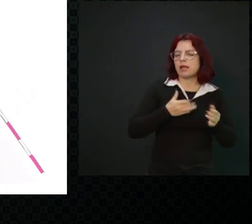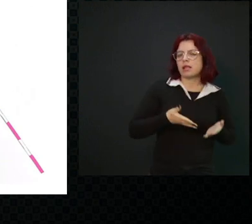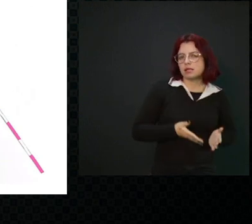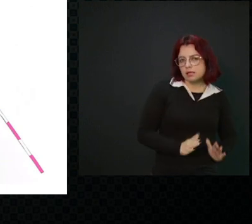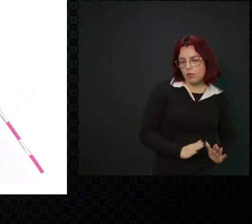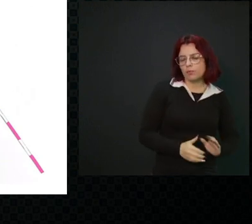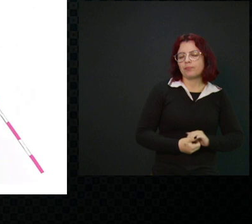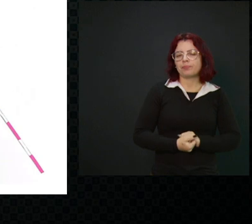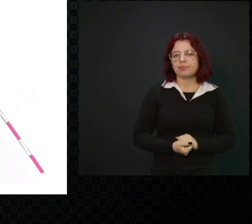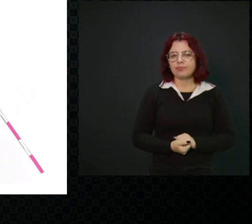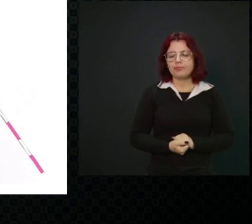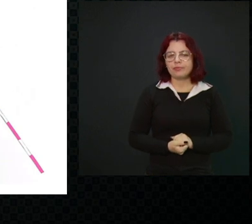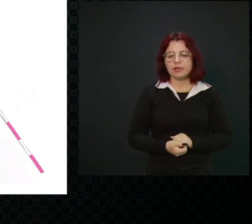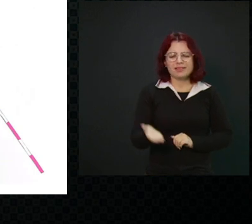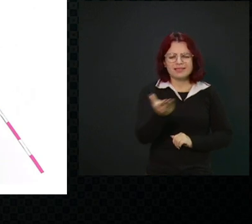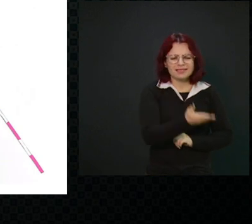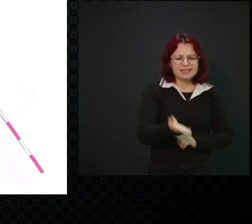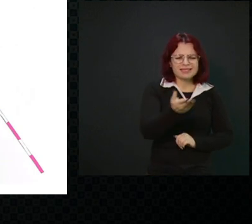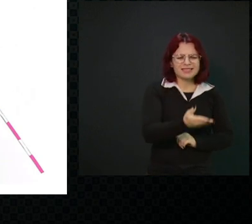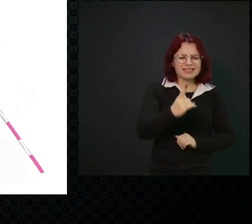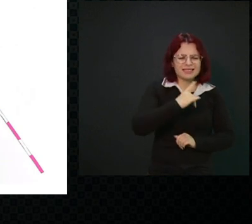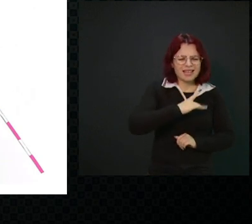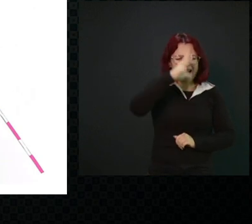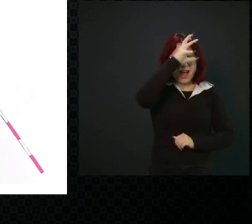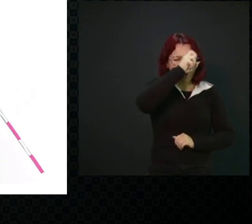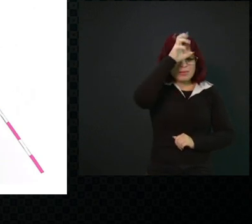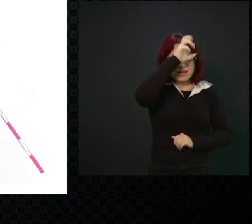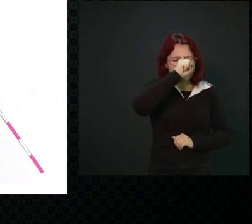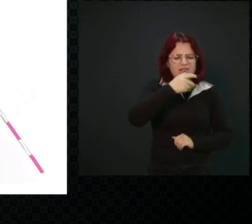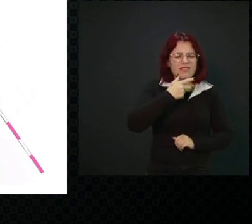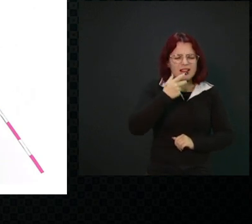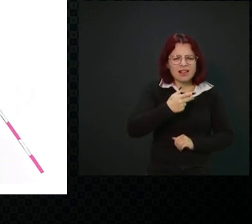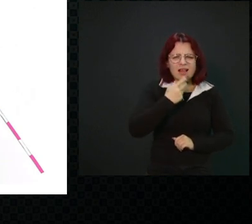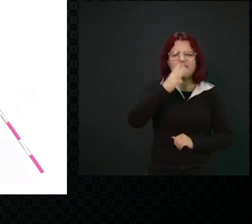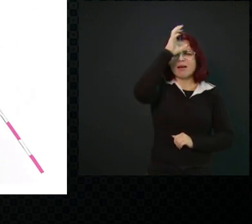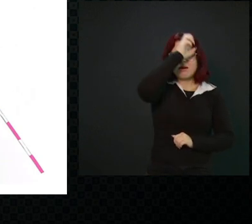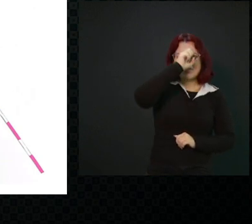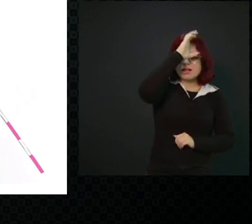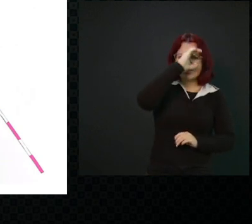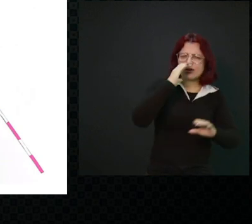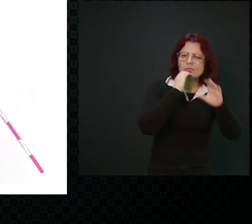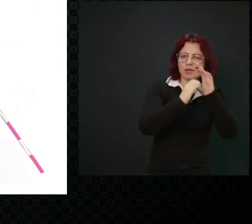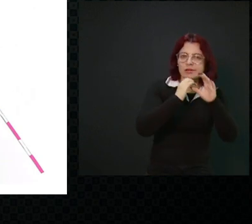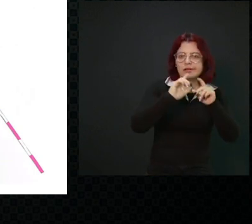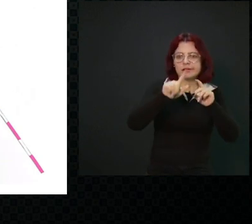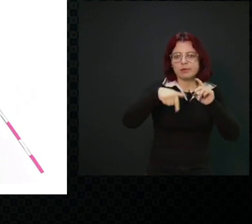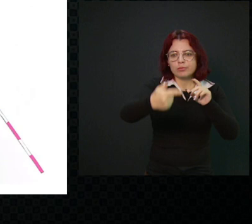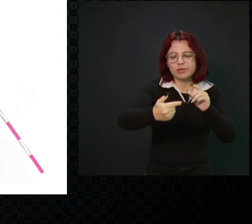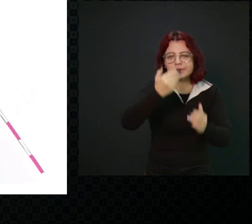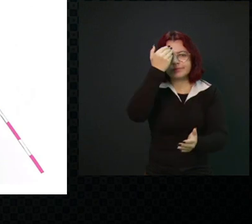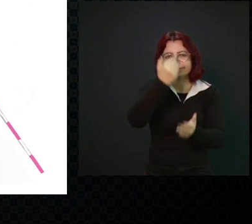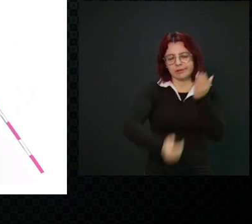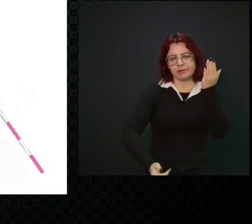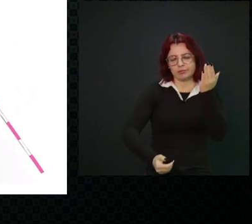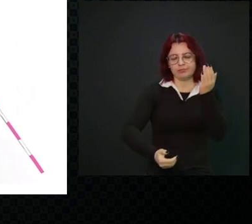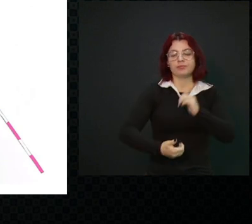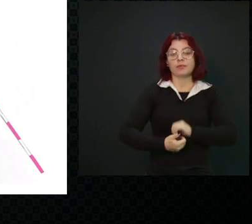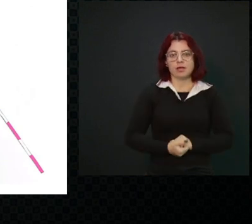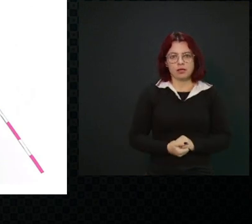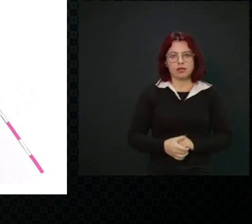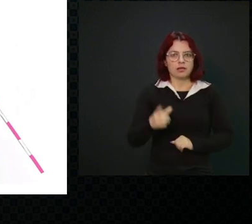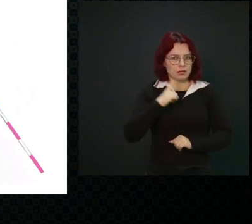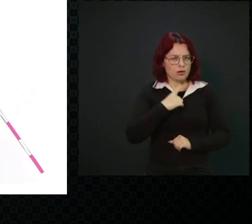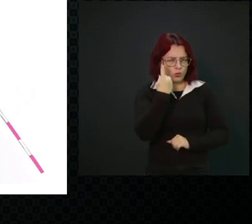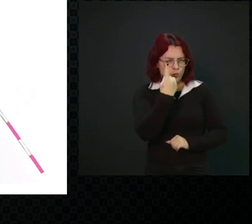Então, antes eles estavam aprendendo a falar, aprendendo a se comunicar e perderam a visão e a audição. Uma das nossas